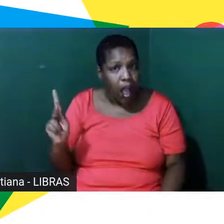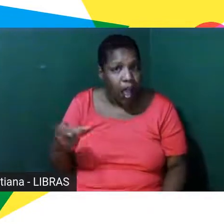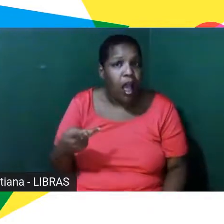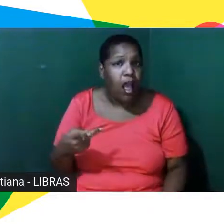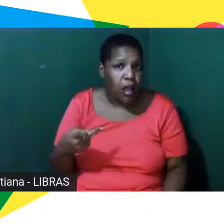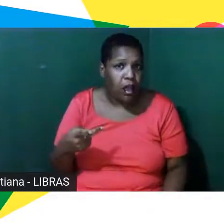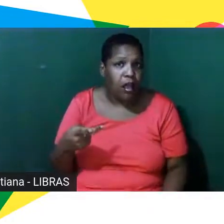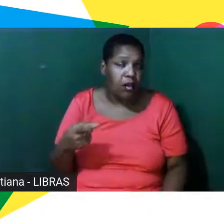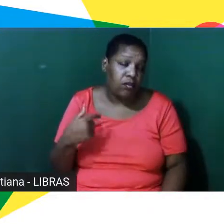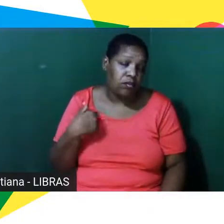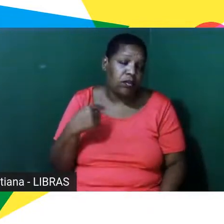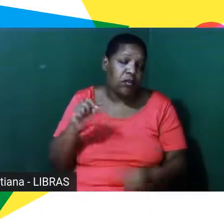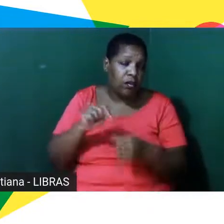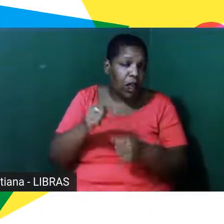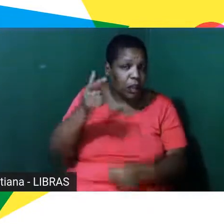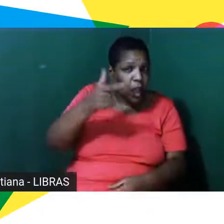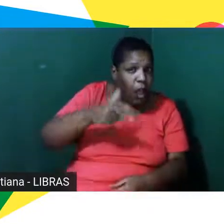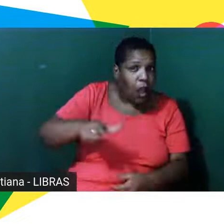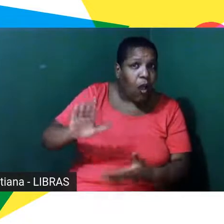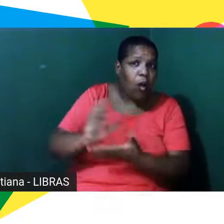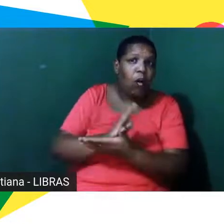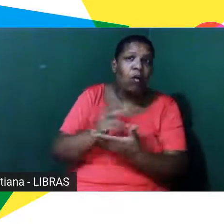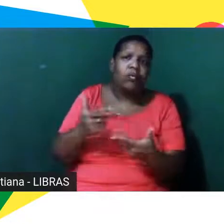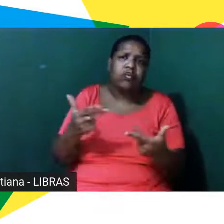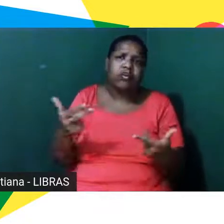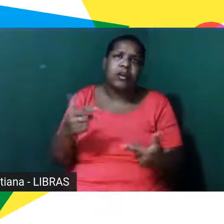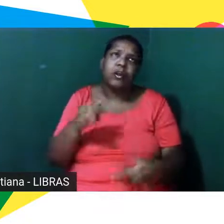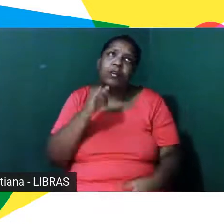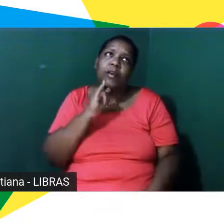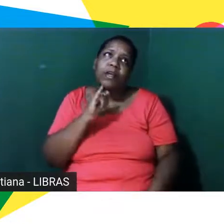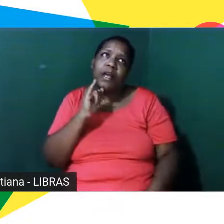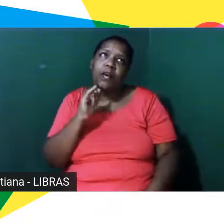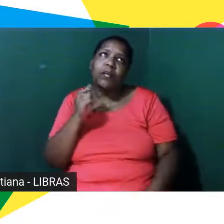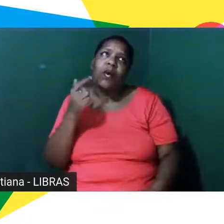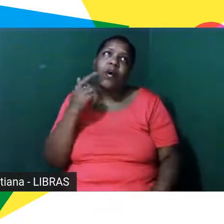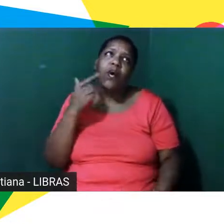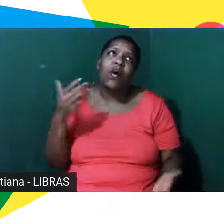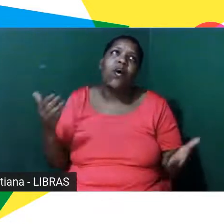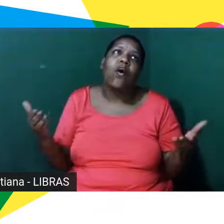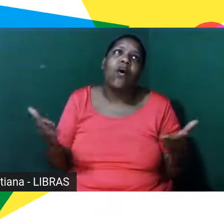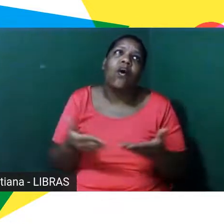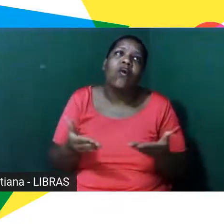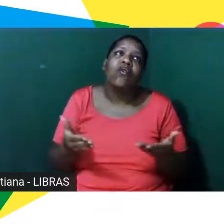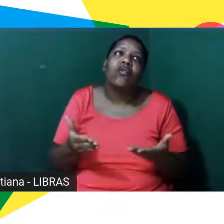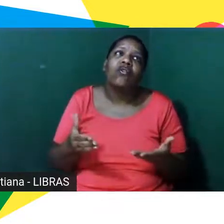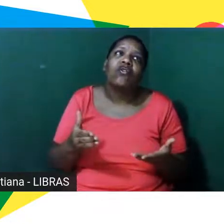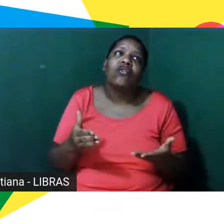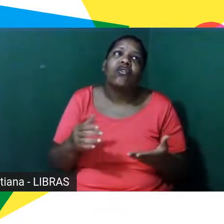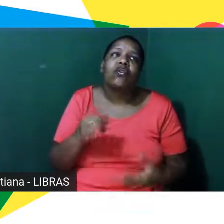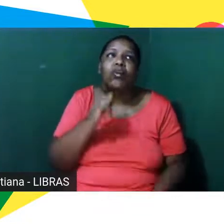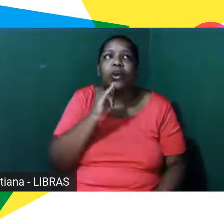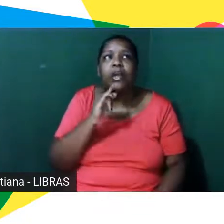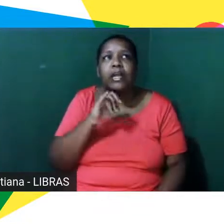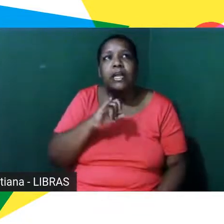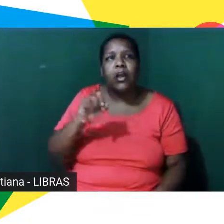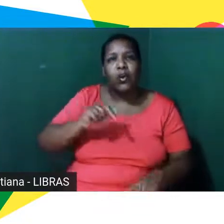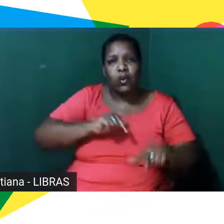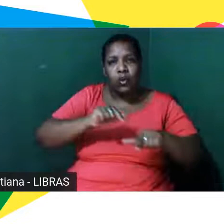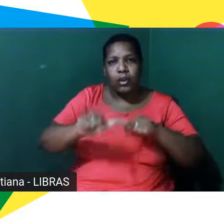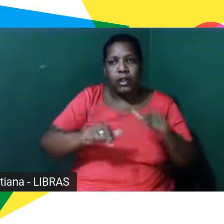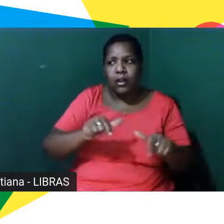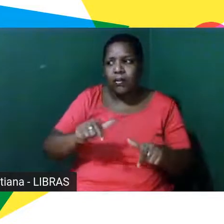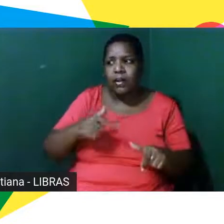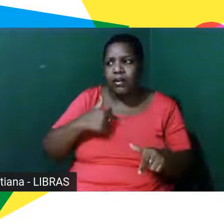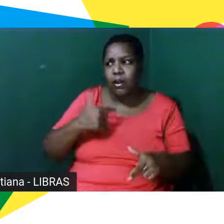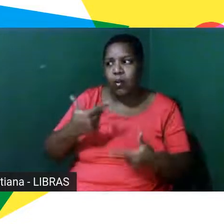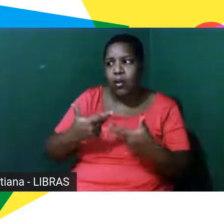e refazer algumas coisas coisas que por exemplo hoje se eu tô trabalhando eu não tenho